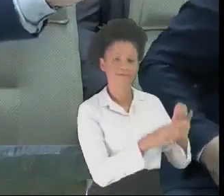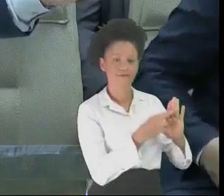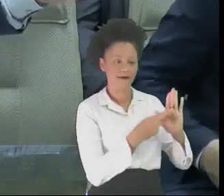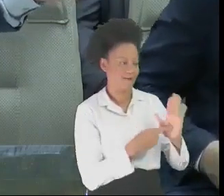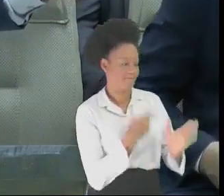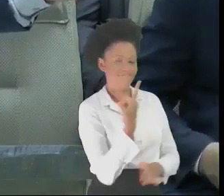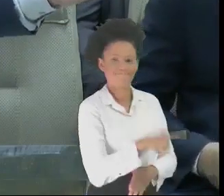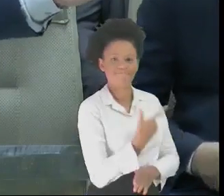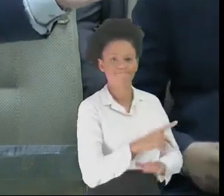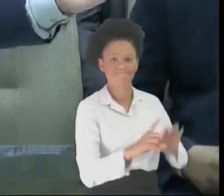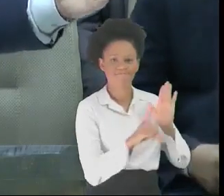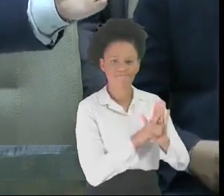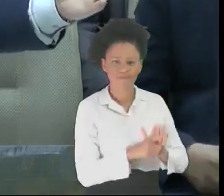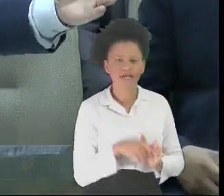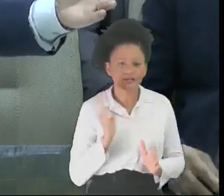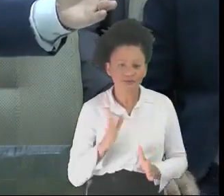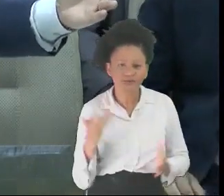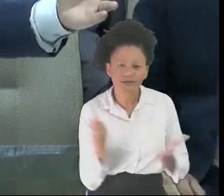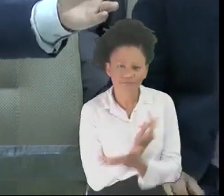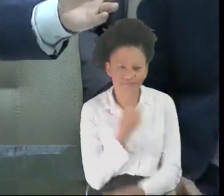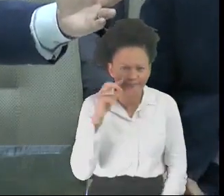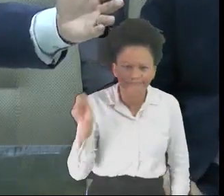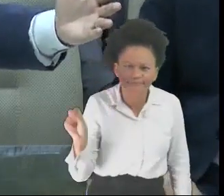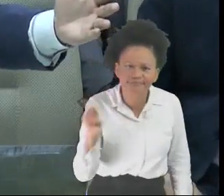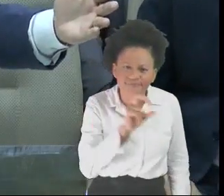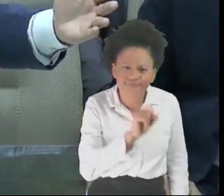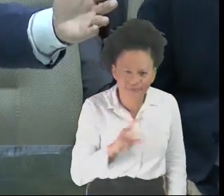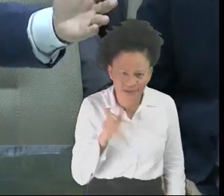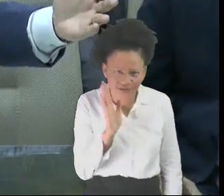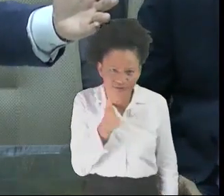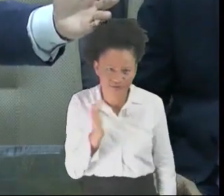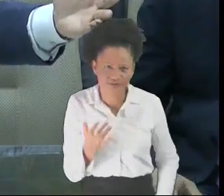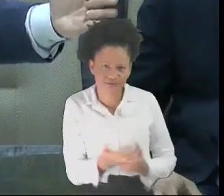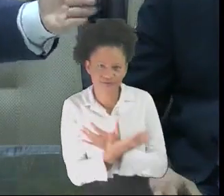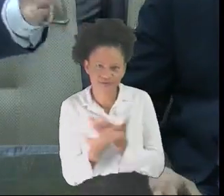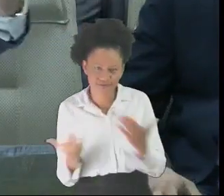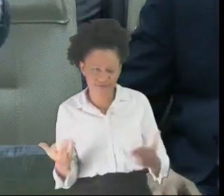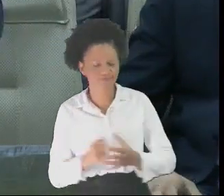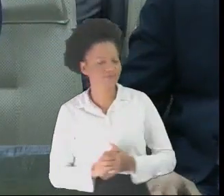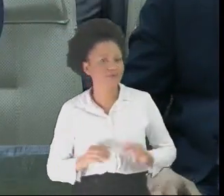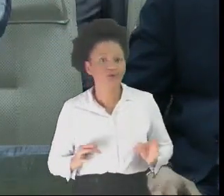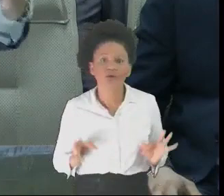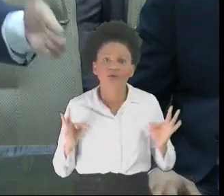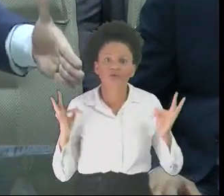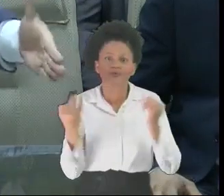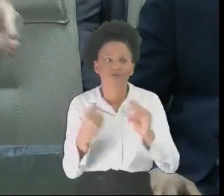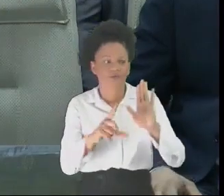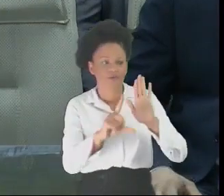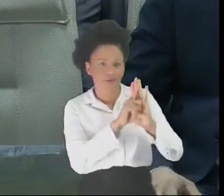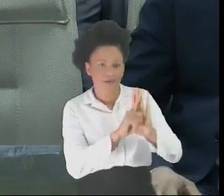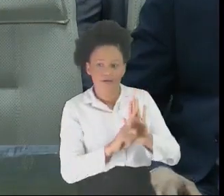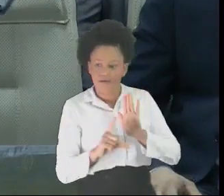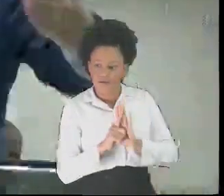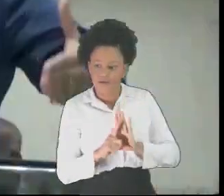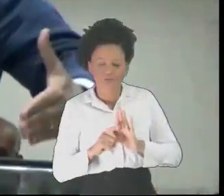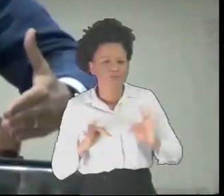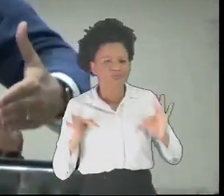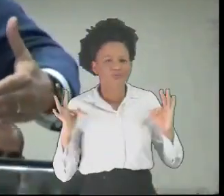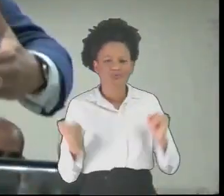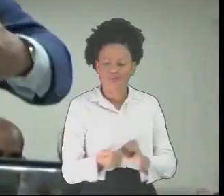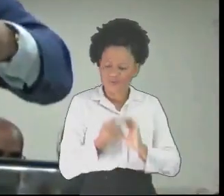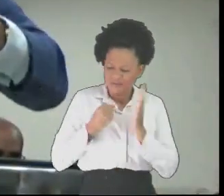Irmão, já está acontecendo ou não? Já está ou não já está acontecendo? Todas as leis, todos os